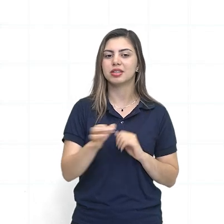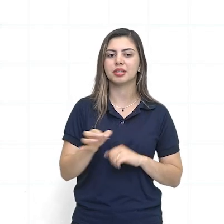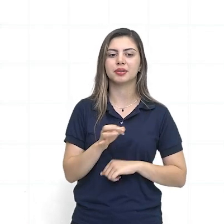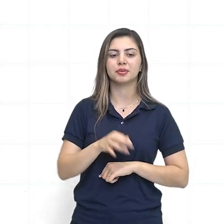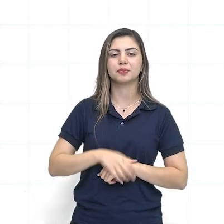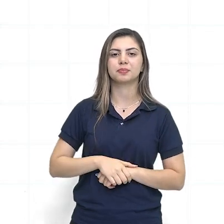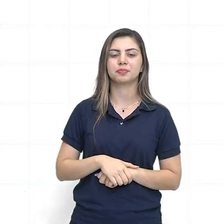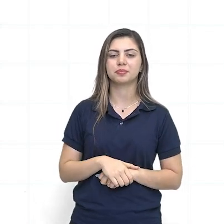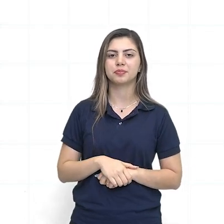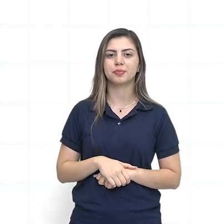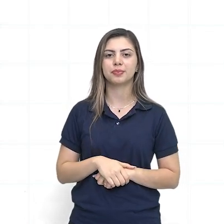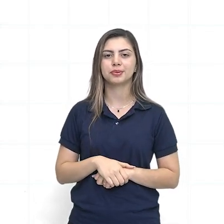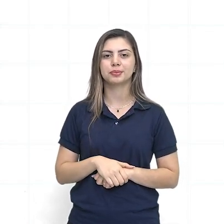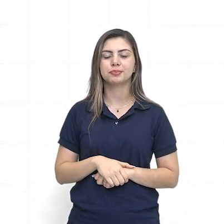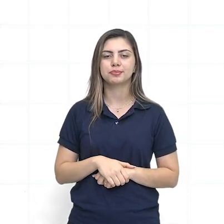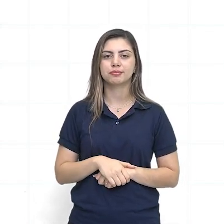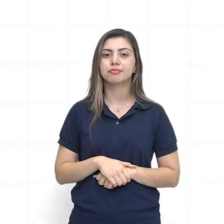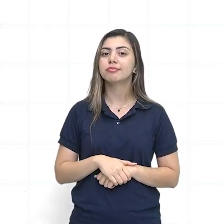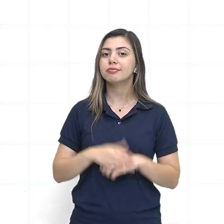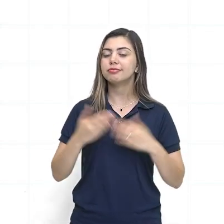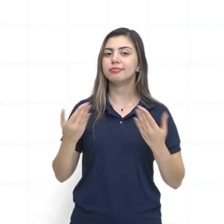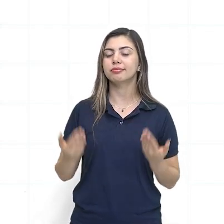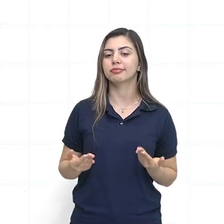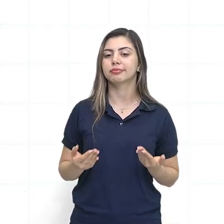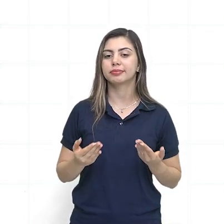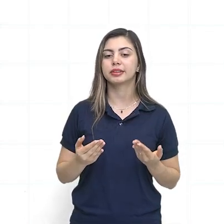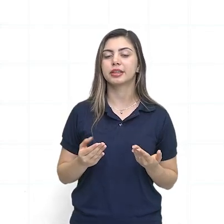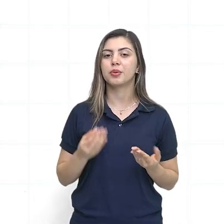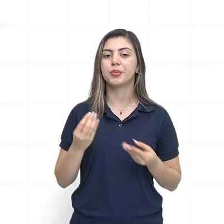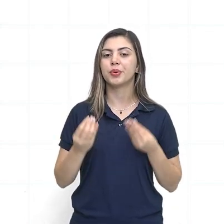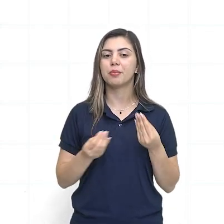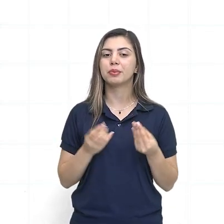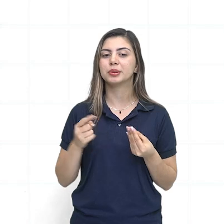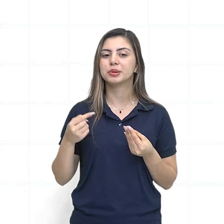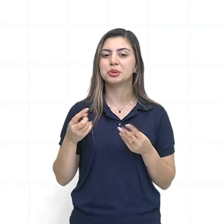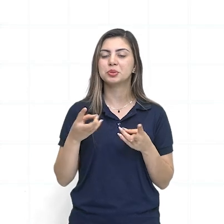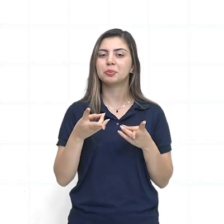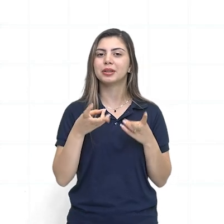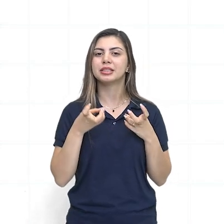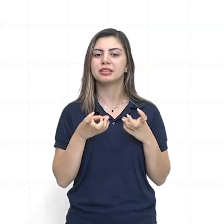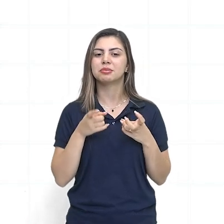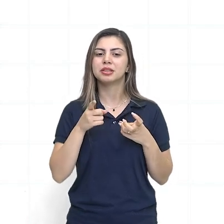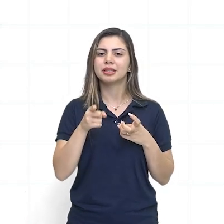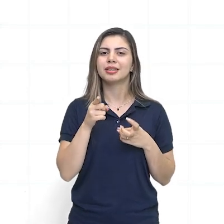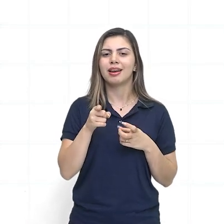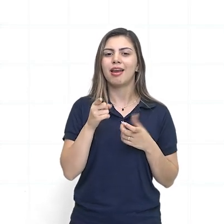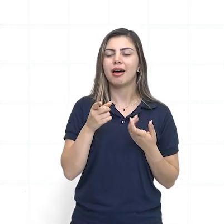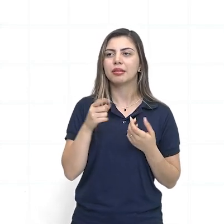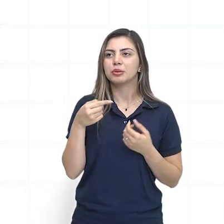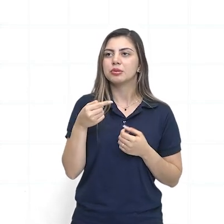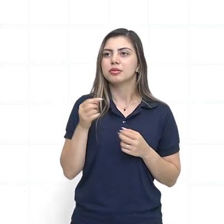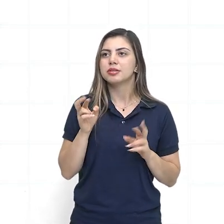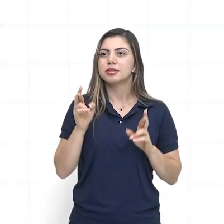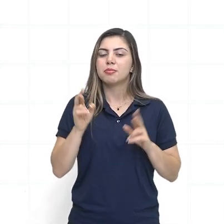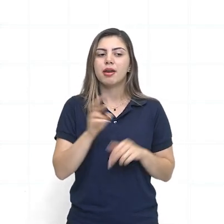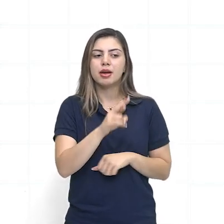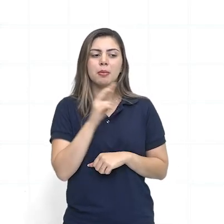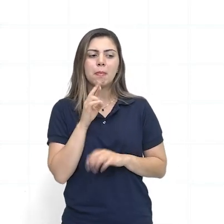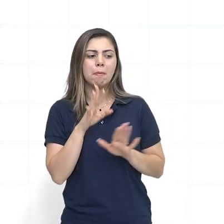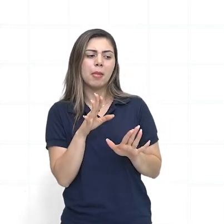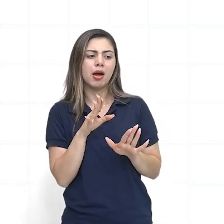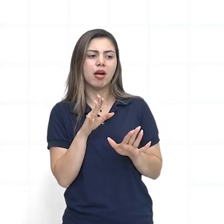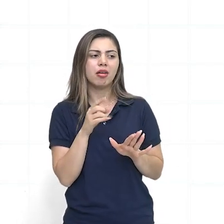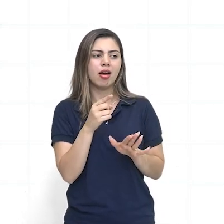superpoder, né? Então, dessa maneira, a gente quebra a expectativa daquilo que você